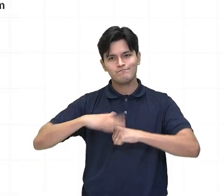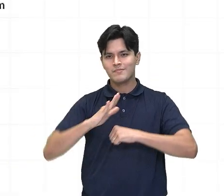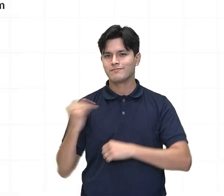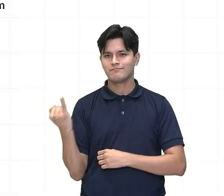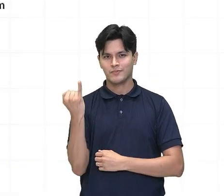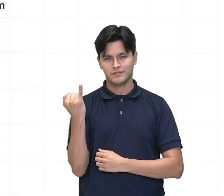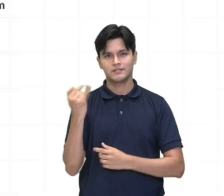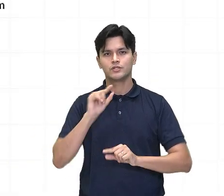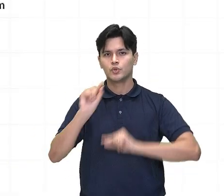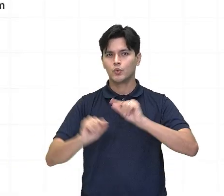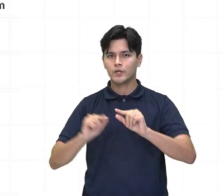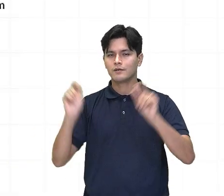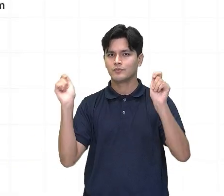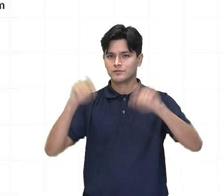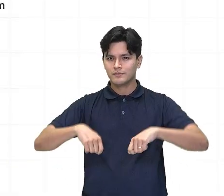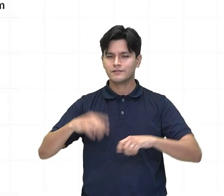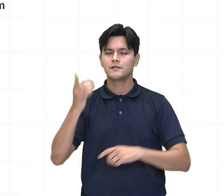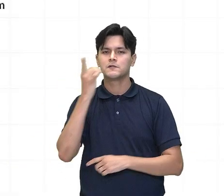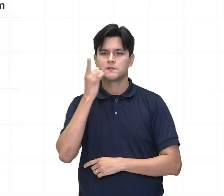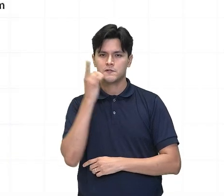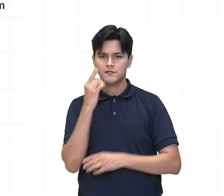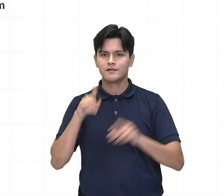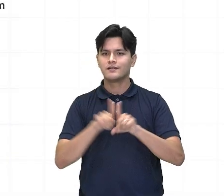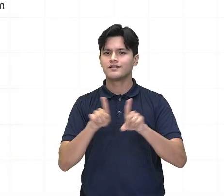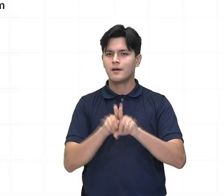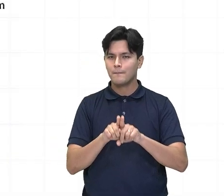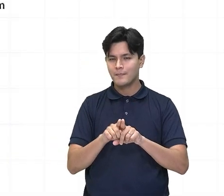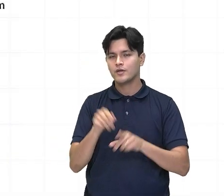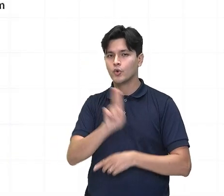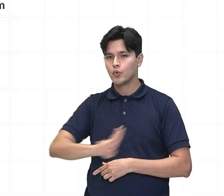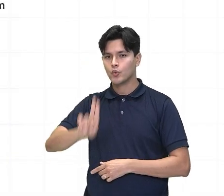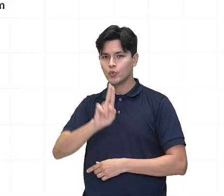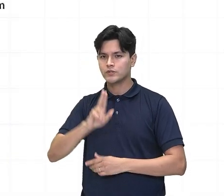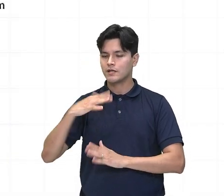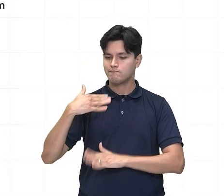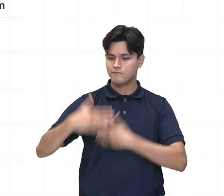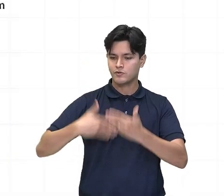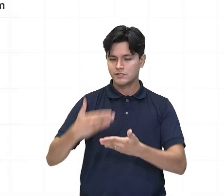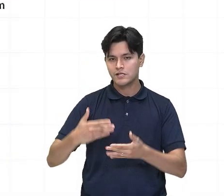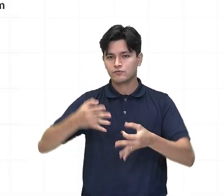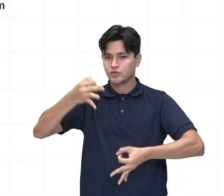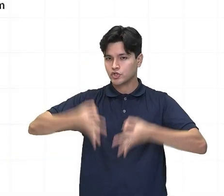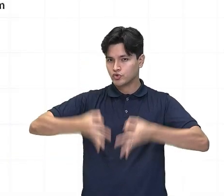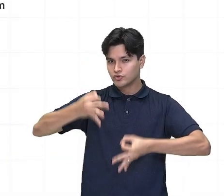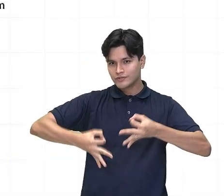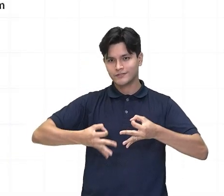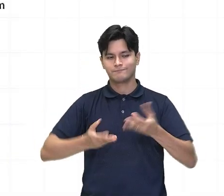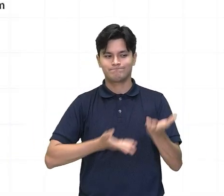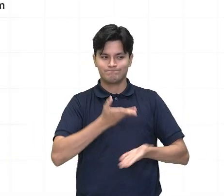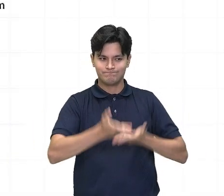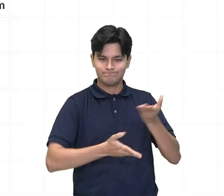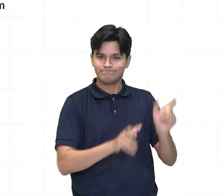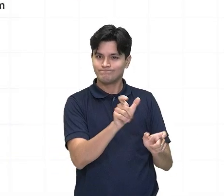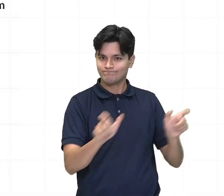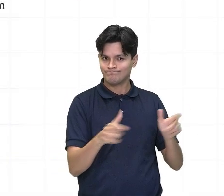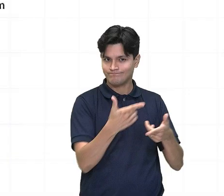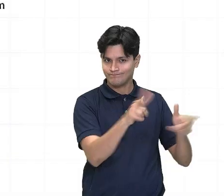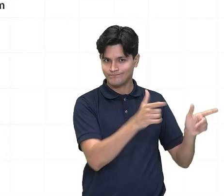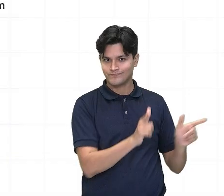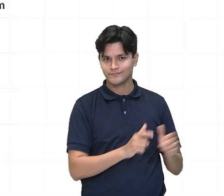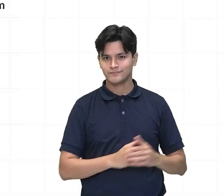saiba viver o dia a dia, que procure fazer o trabalho de justiça e libertação com os outros. Pedro Casaldáliga.